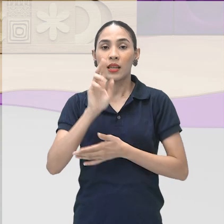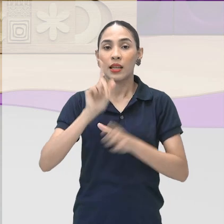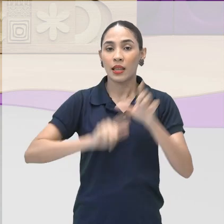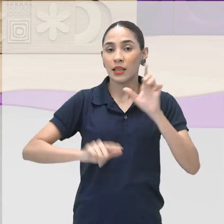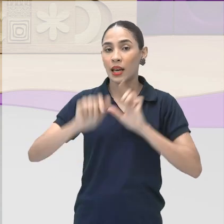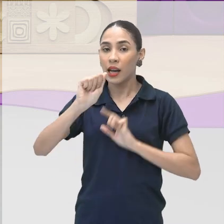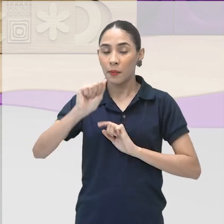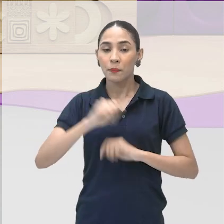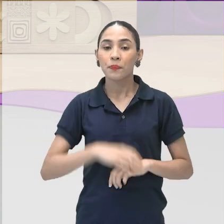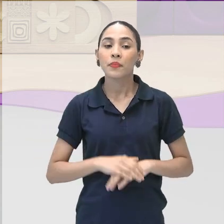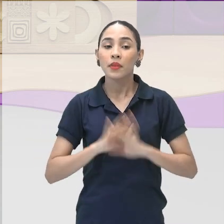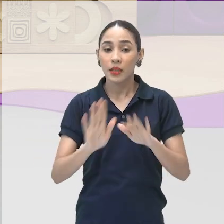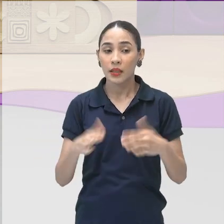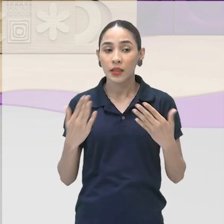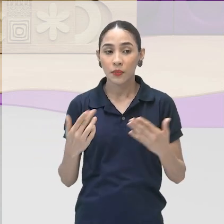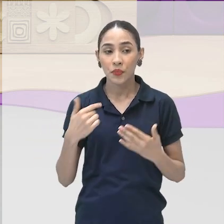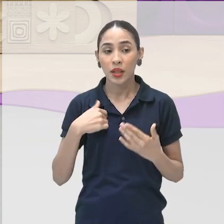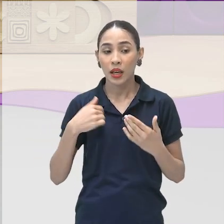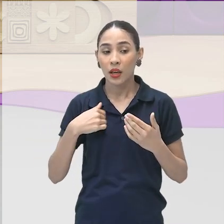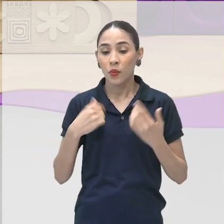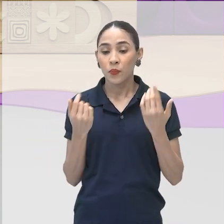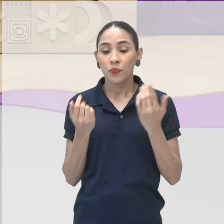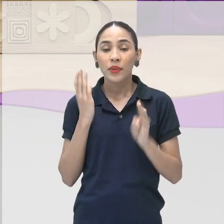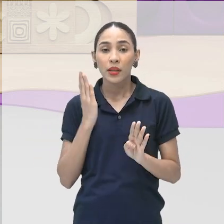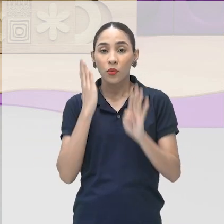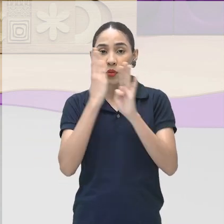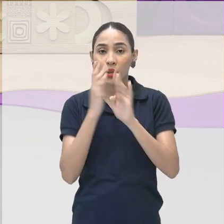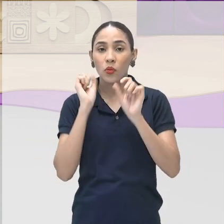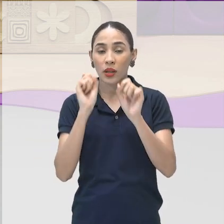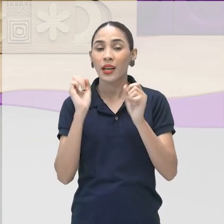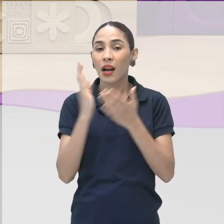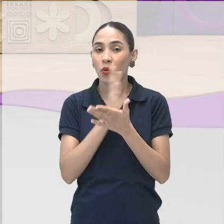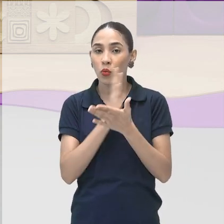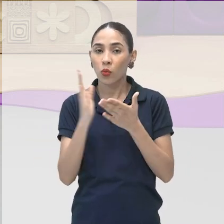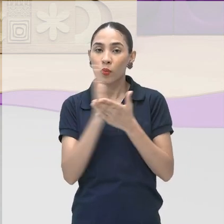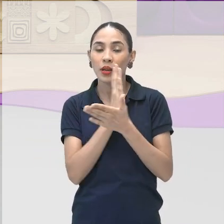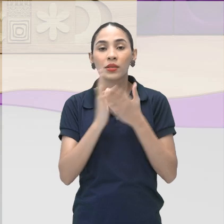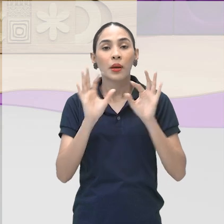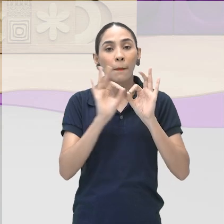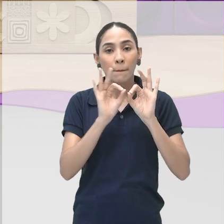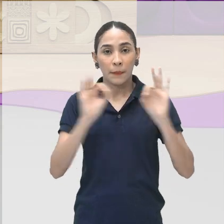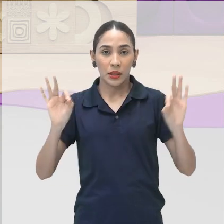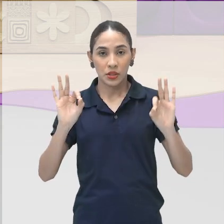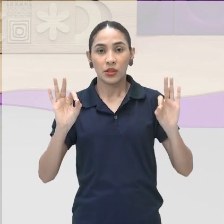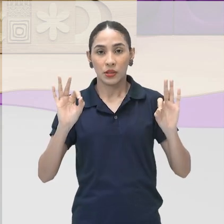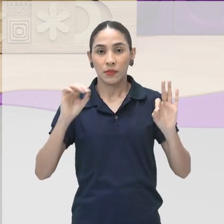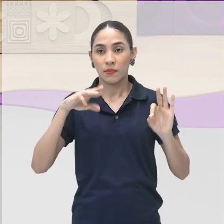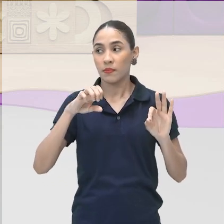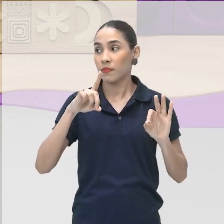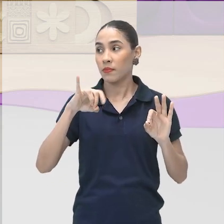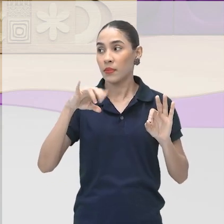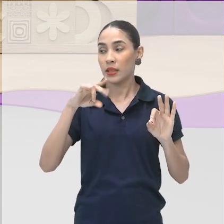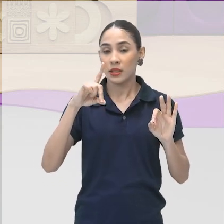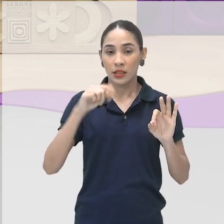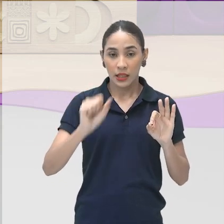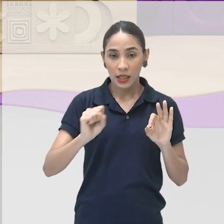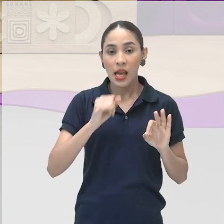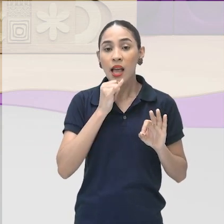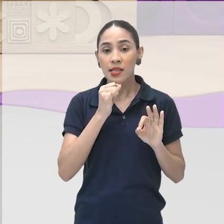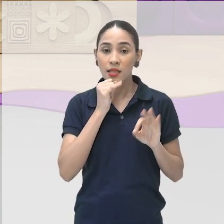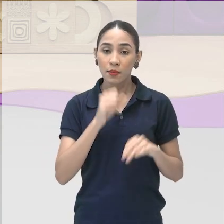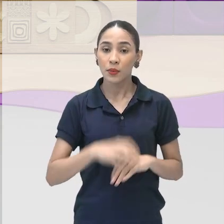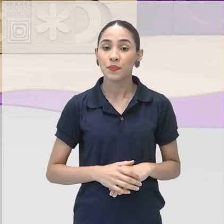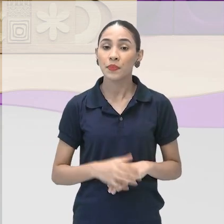de Pitágoras? Bem, eu vou determinar aqui algumas medidas para esse triângulo retângulo. Vejam só, eu